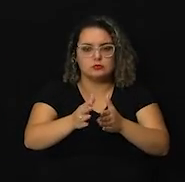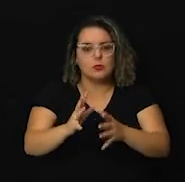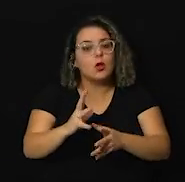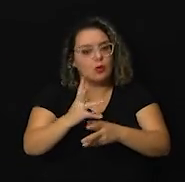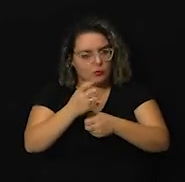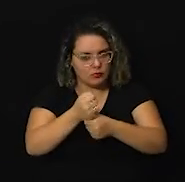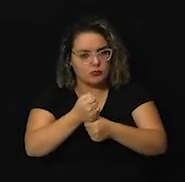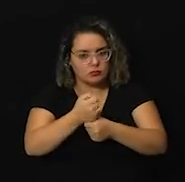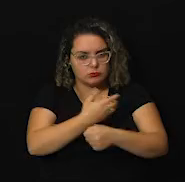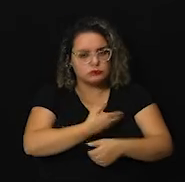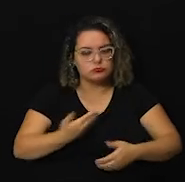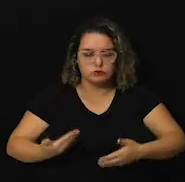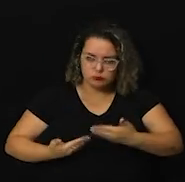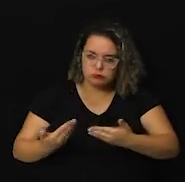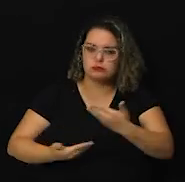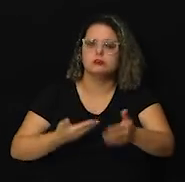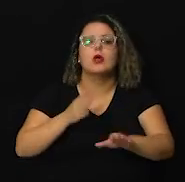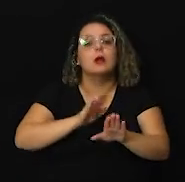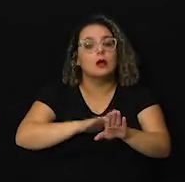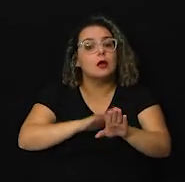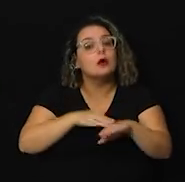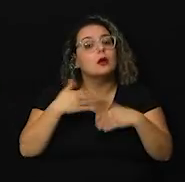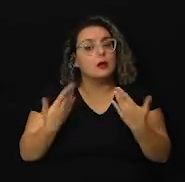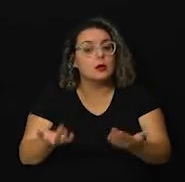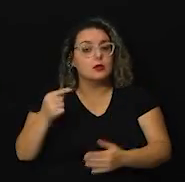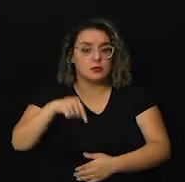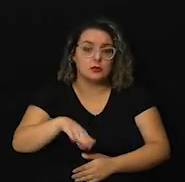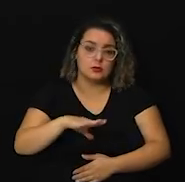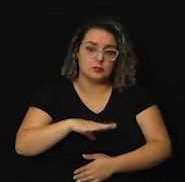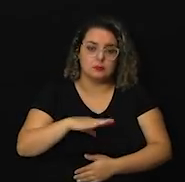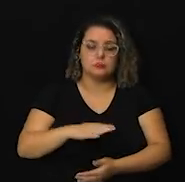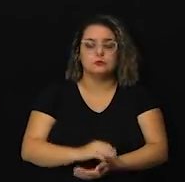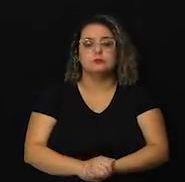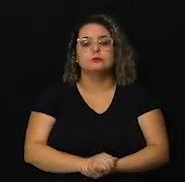busca desse fortalecimento da nossa atuação aqui no serviço público.